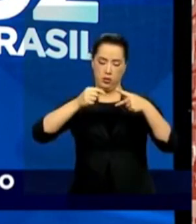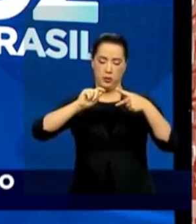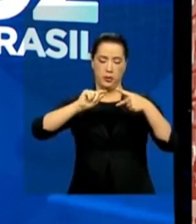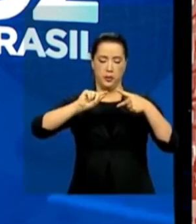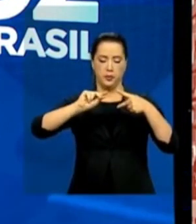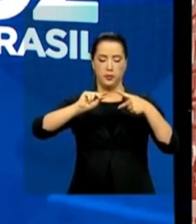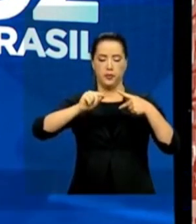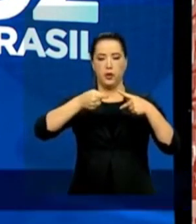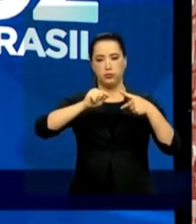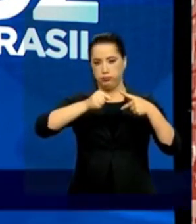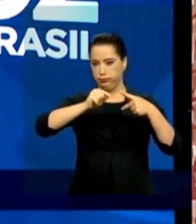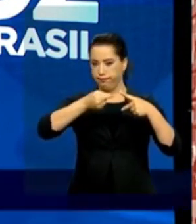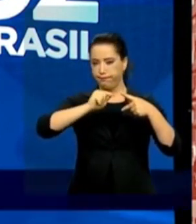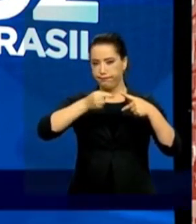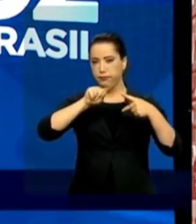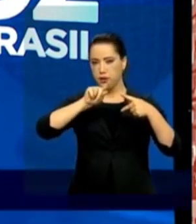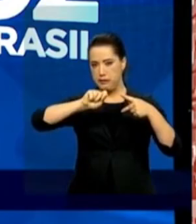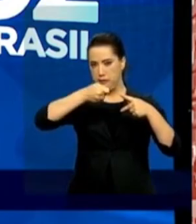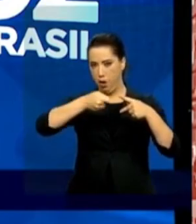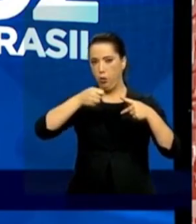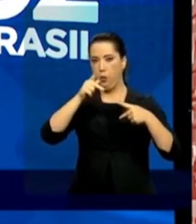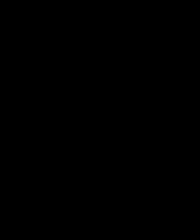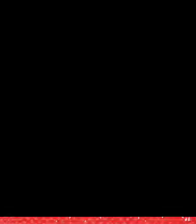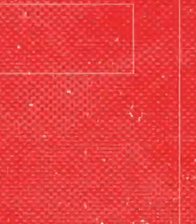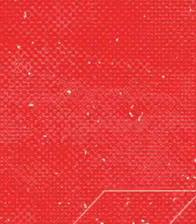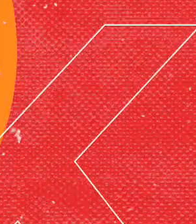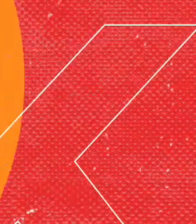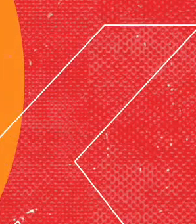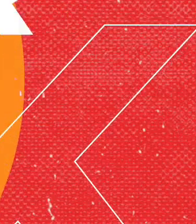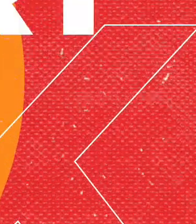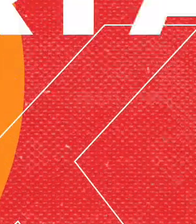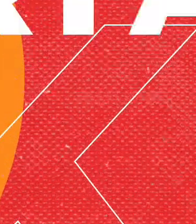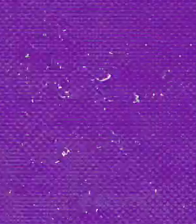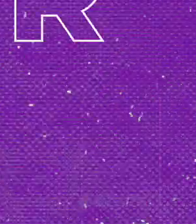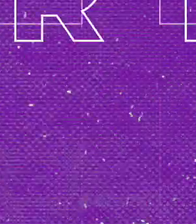empresariais também tenham o seu ganho nesse jogo, né?